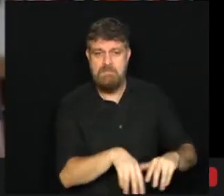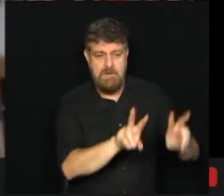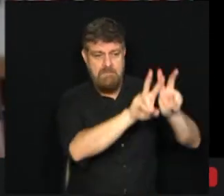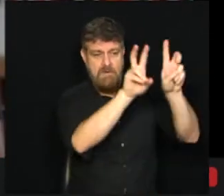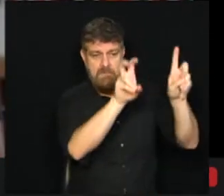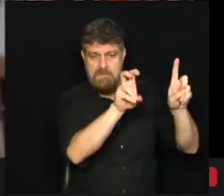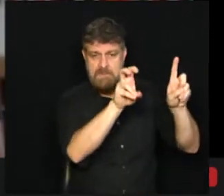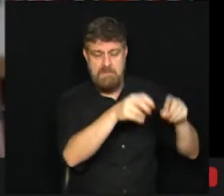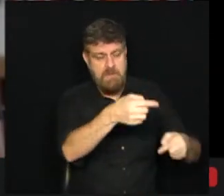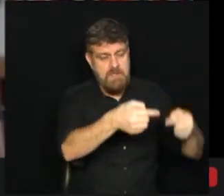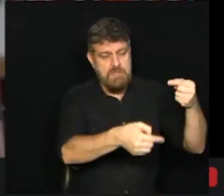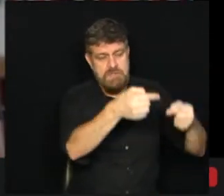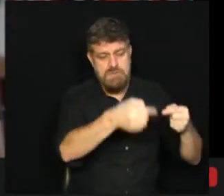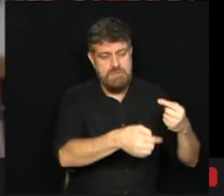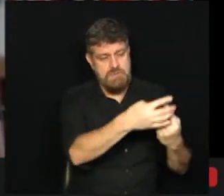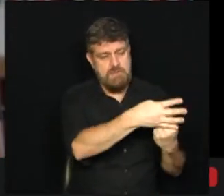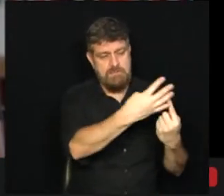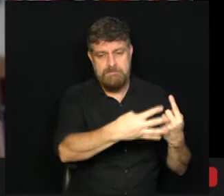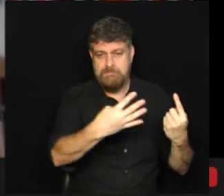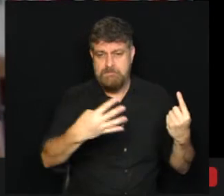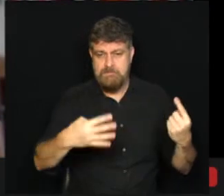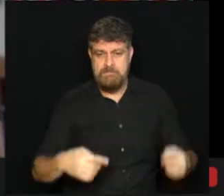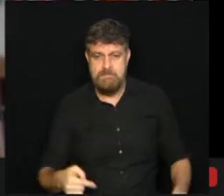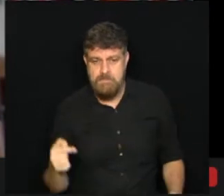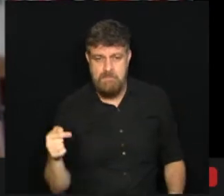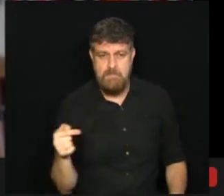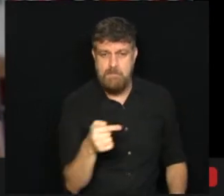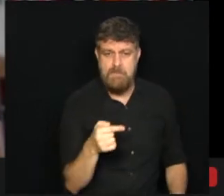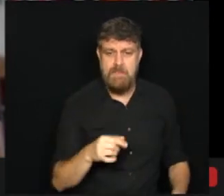que fosse discutido, ele foi